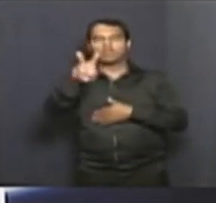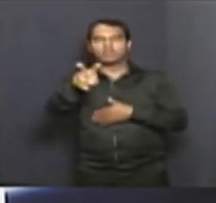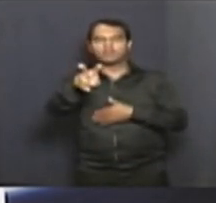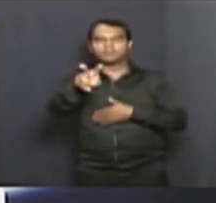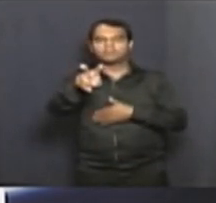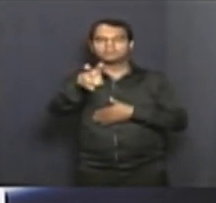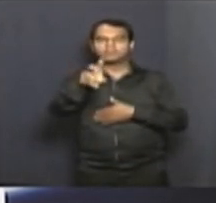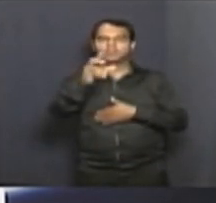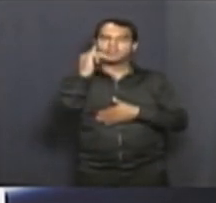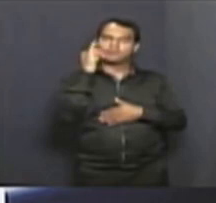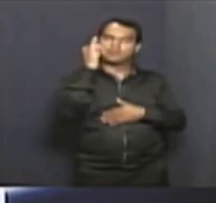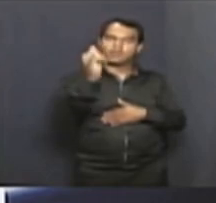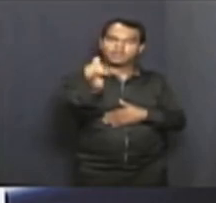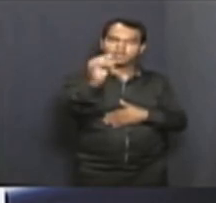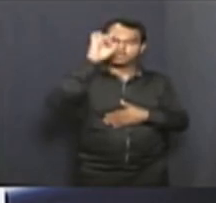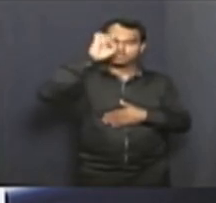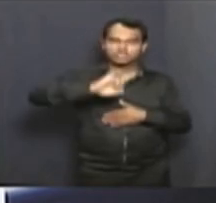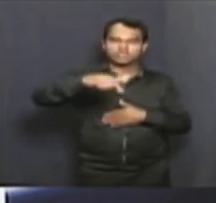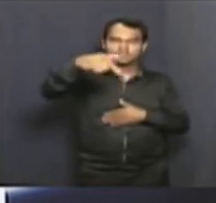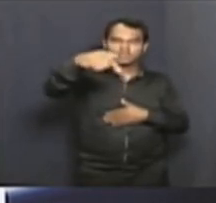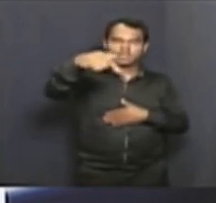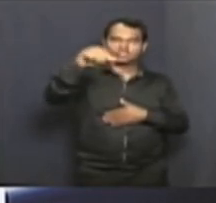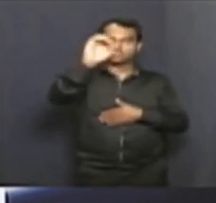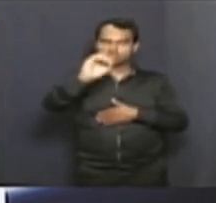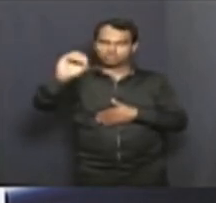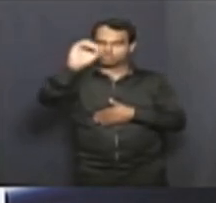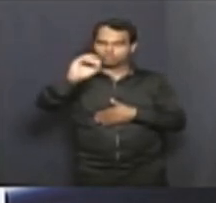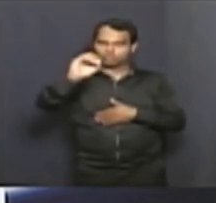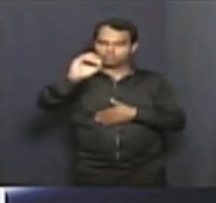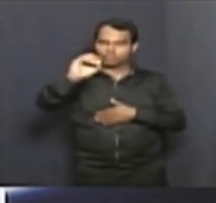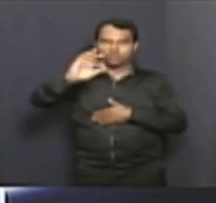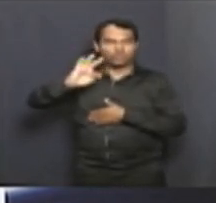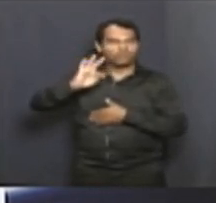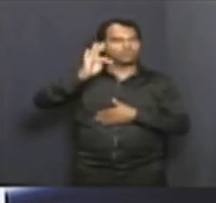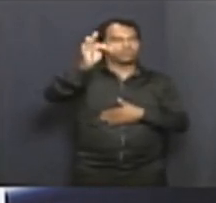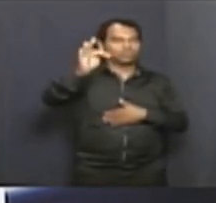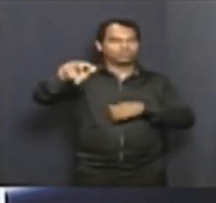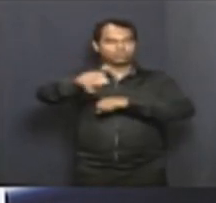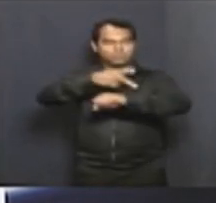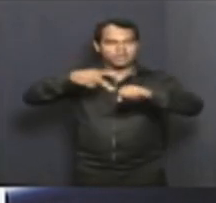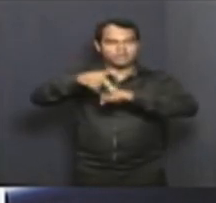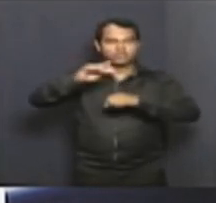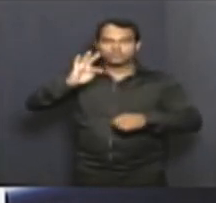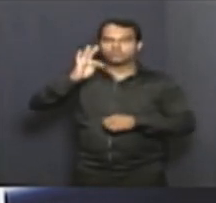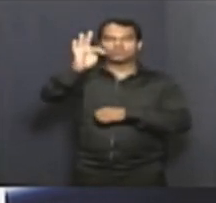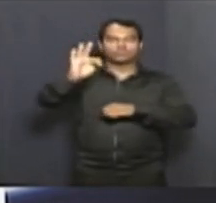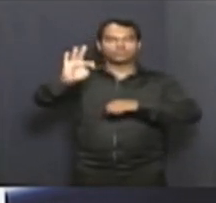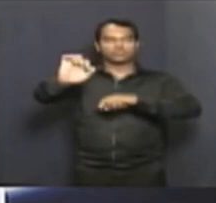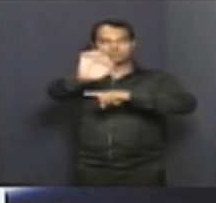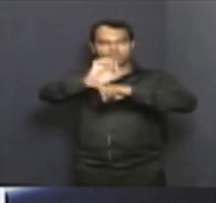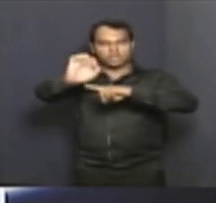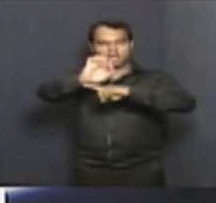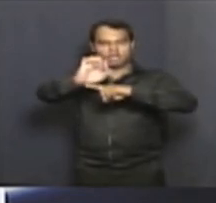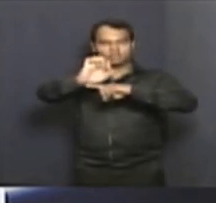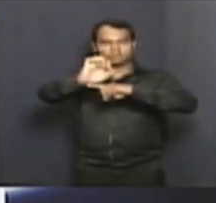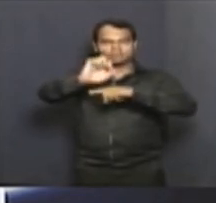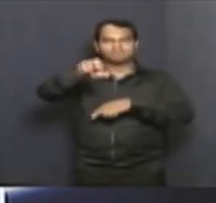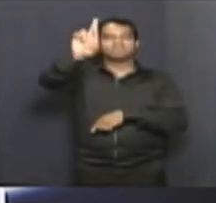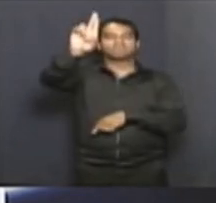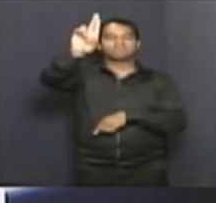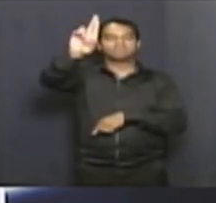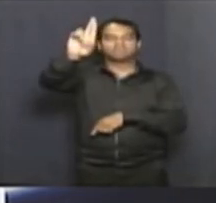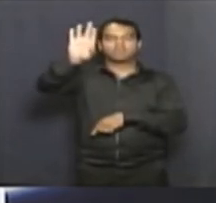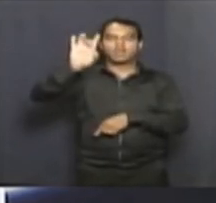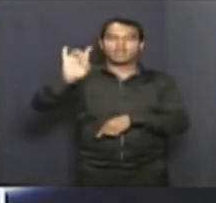que no dia 7 de outubro o destino do país e do nosso estado está nas mãos de cada um de nós